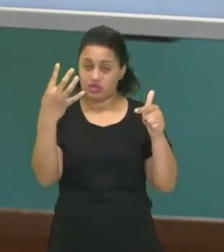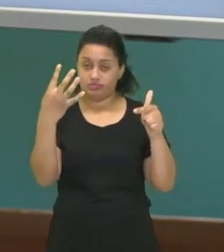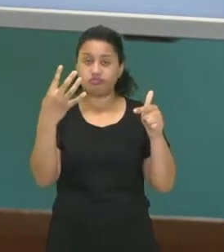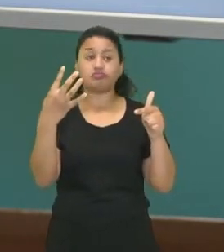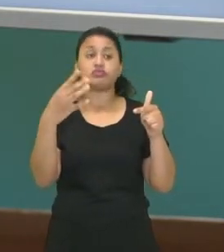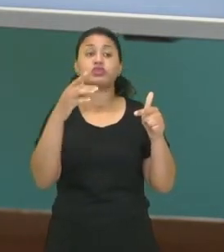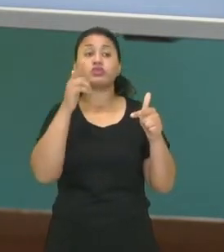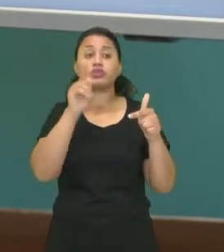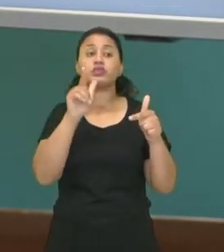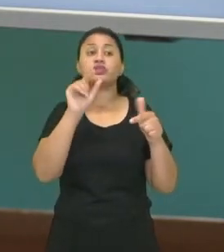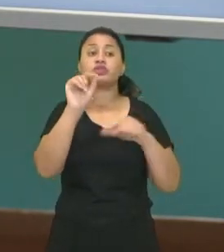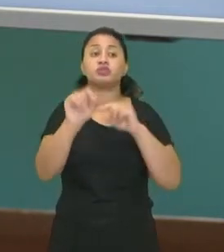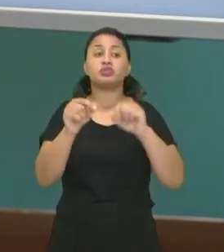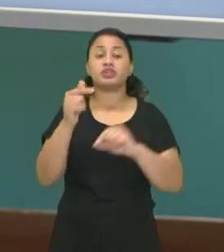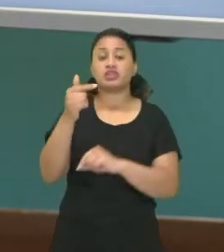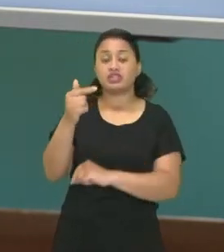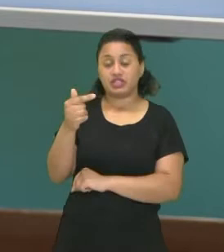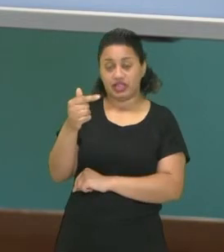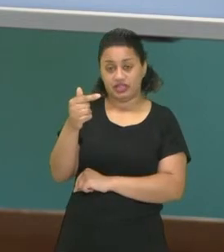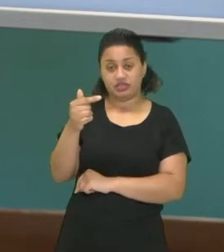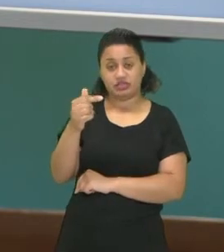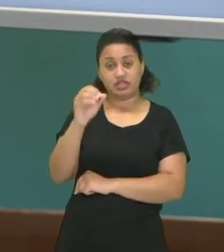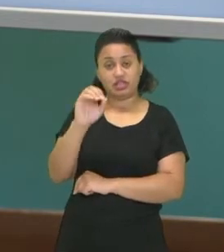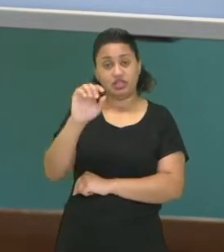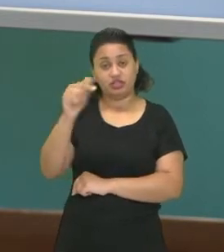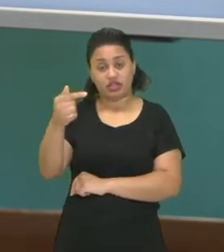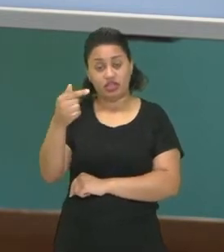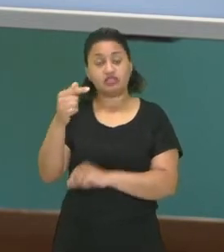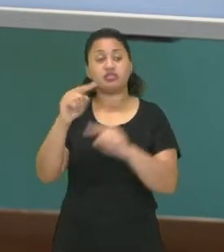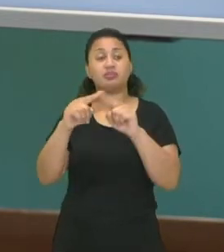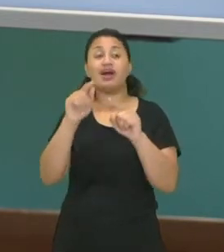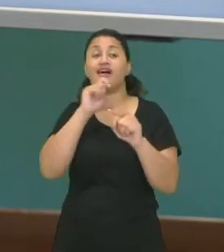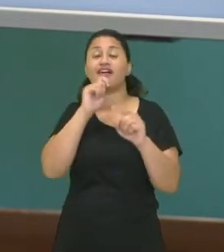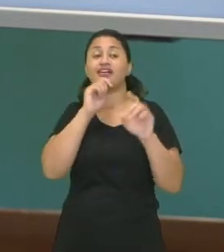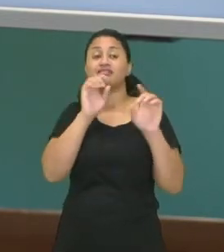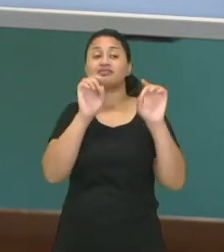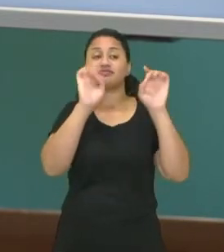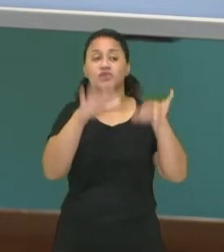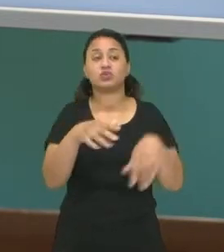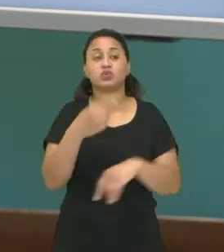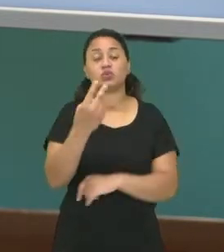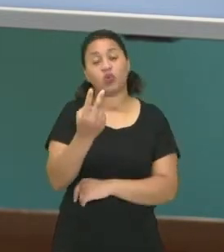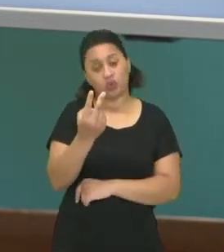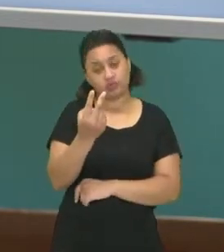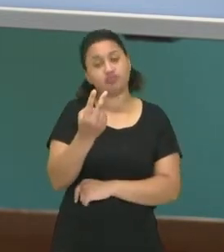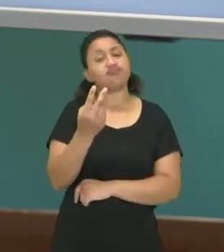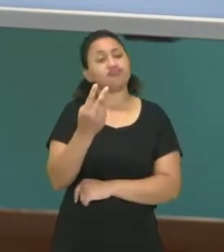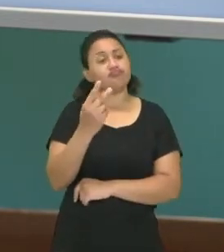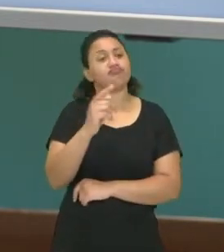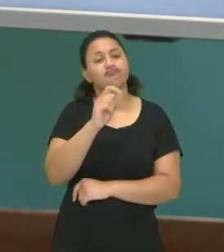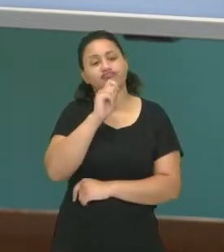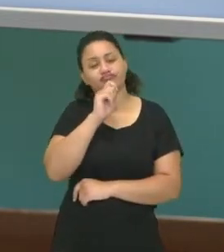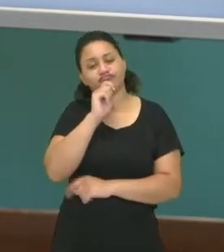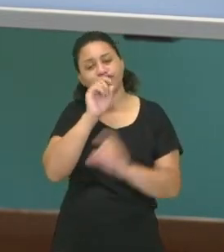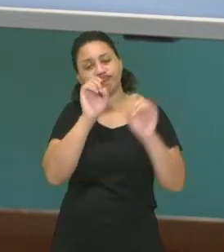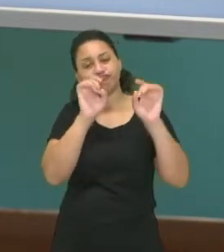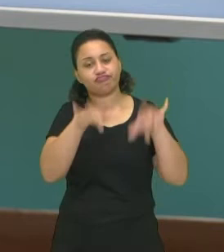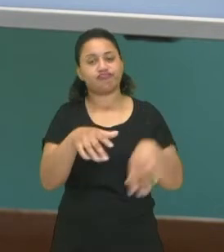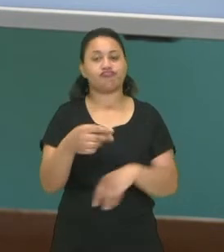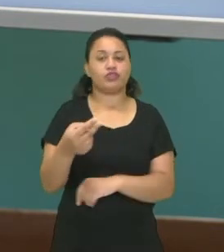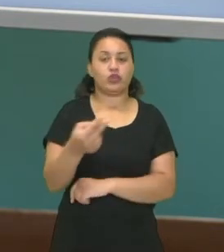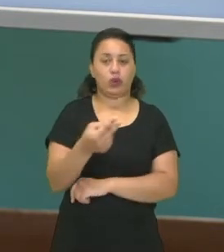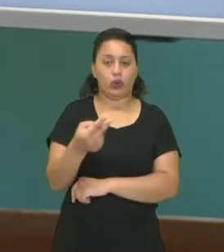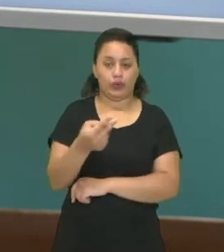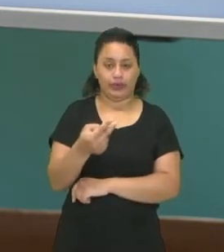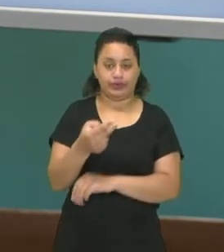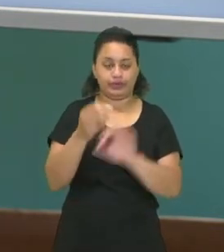e obtemos, né, 7 décimos, só que ainda sobrou, né, 2 décimos. Eu ainda tenho, né, esse resto que